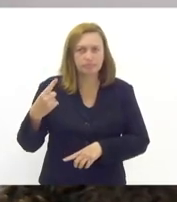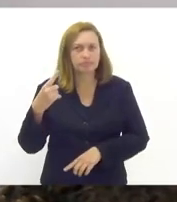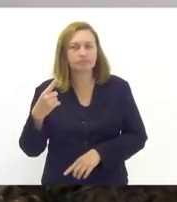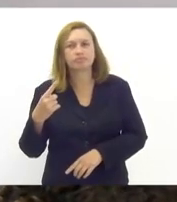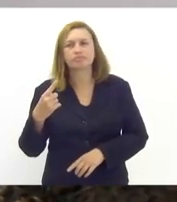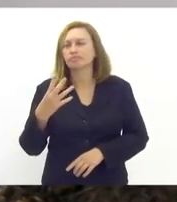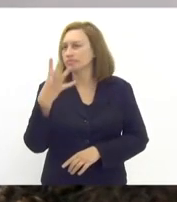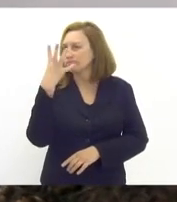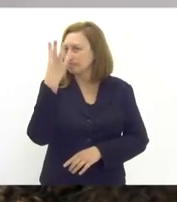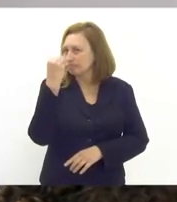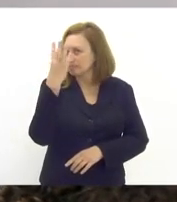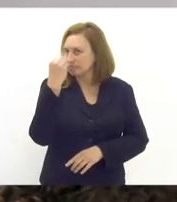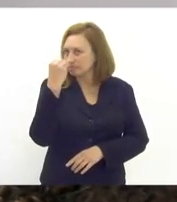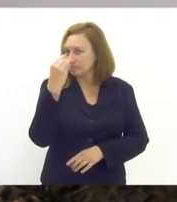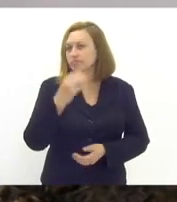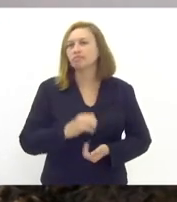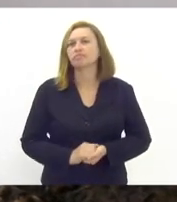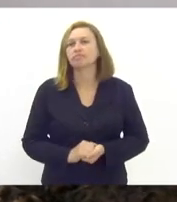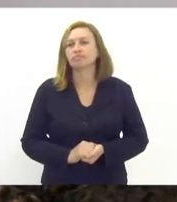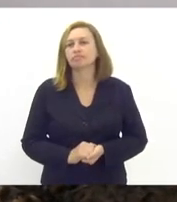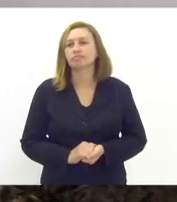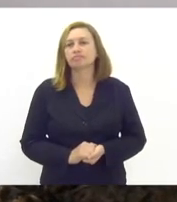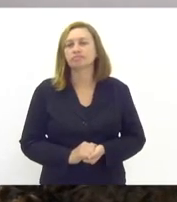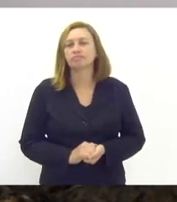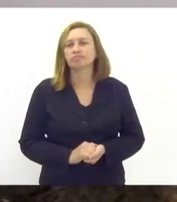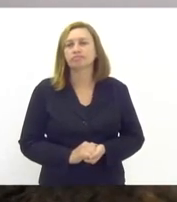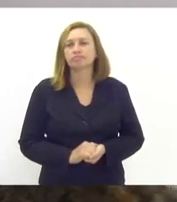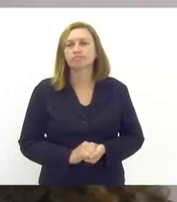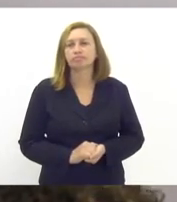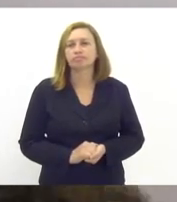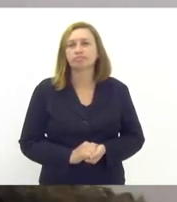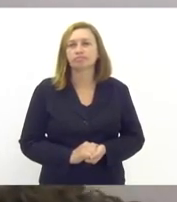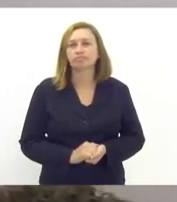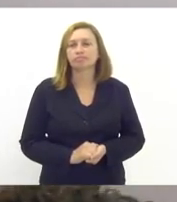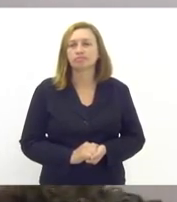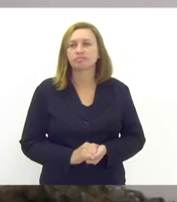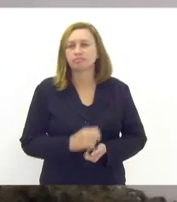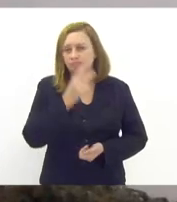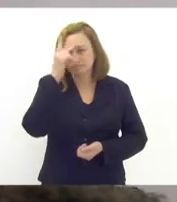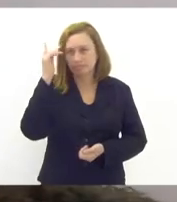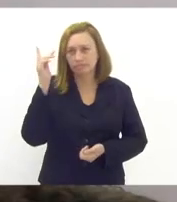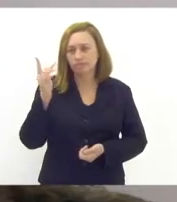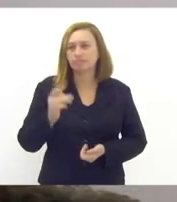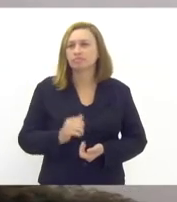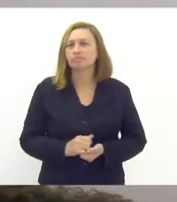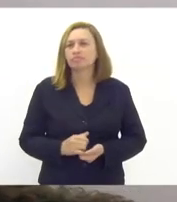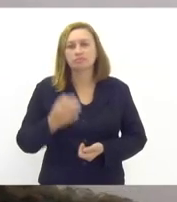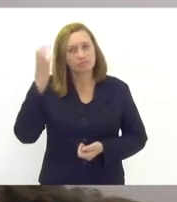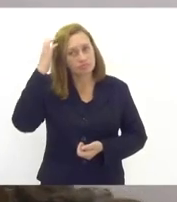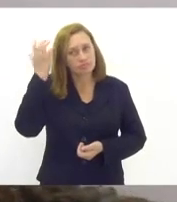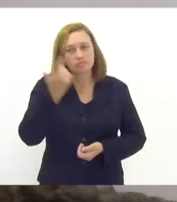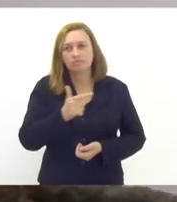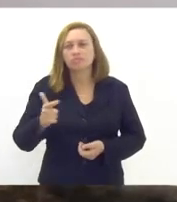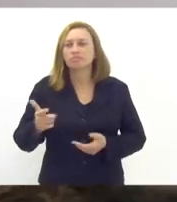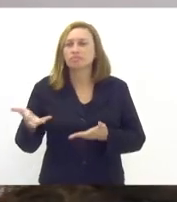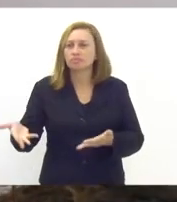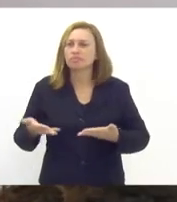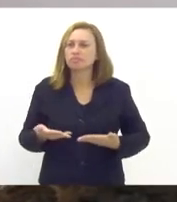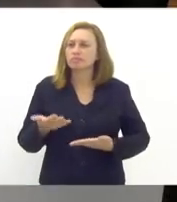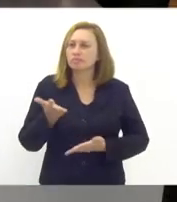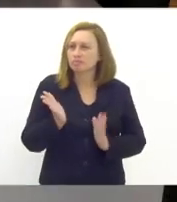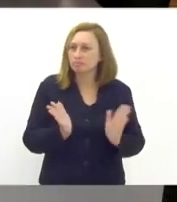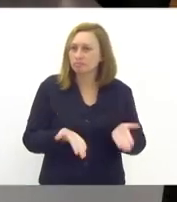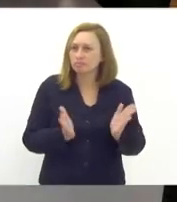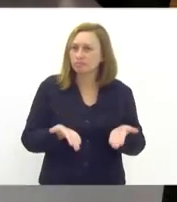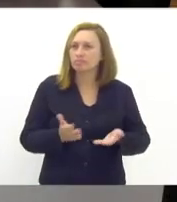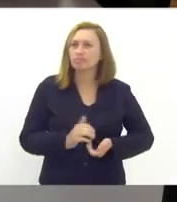reconhecimento fotográfico que tem aí penalizado pessoas inocentes. Convido agora para fazer